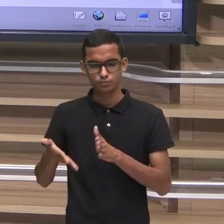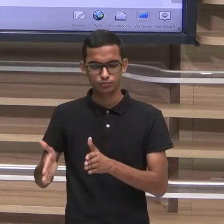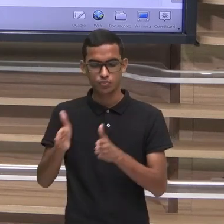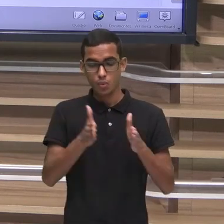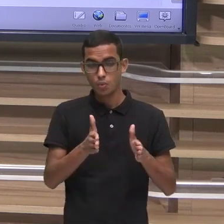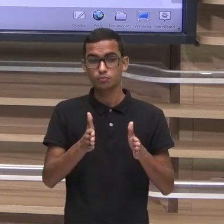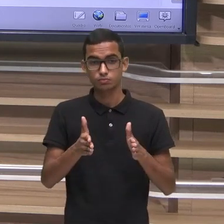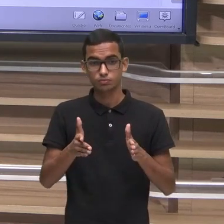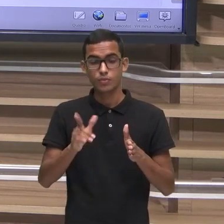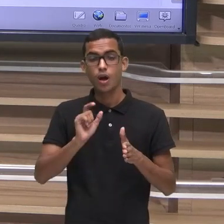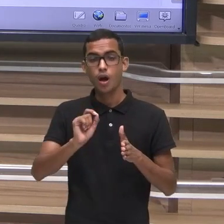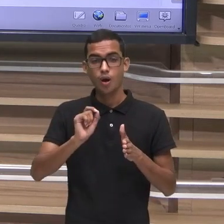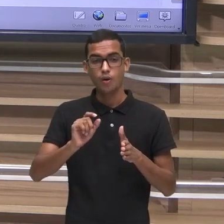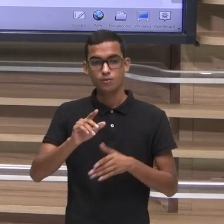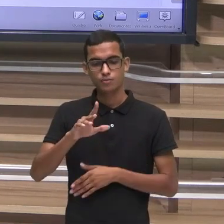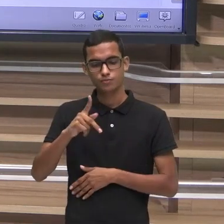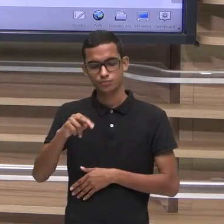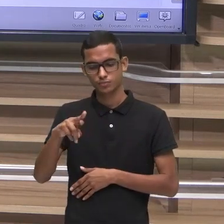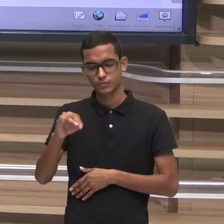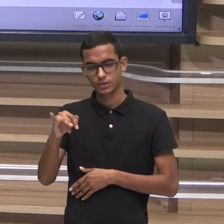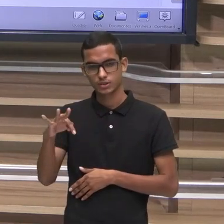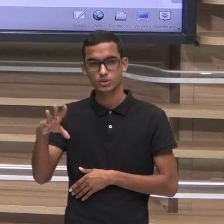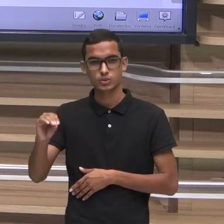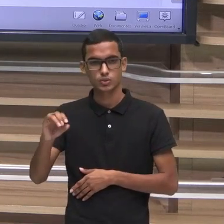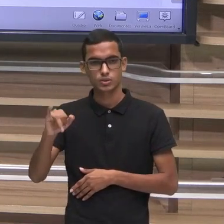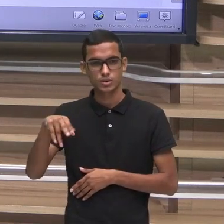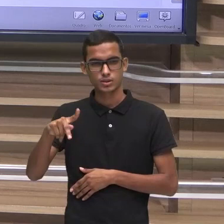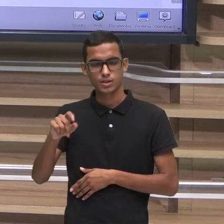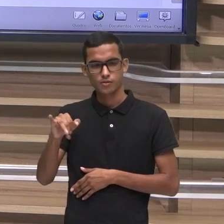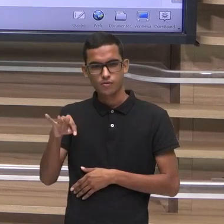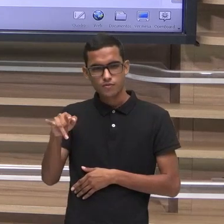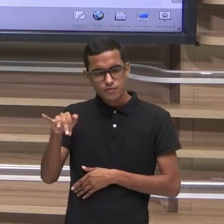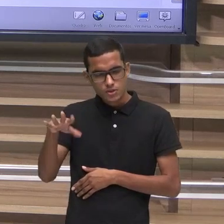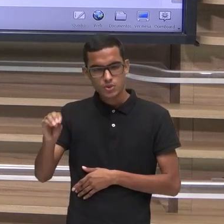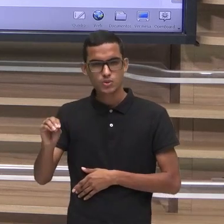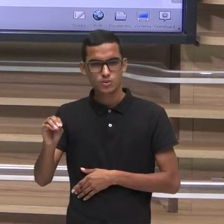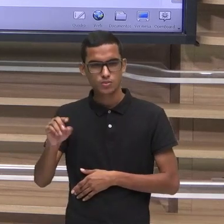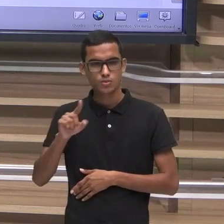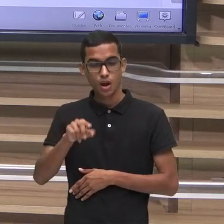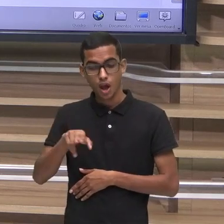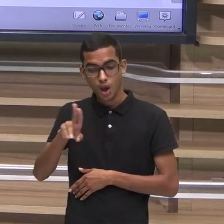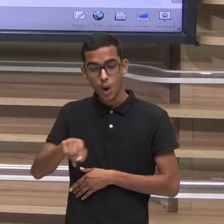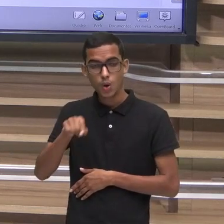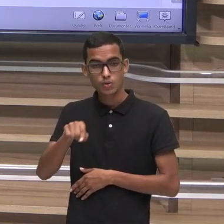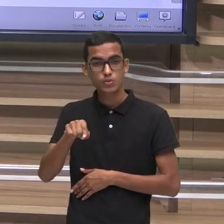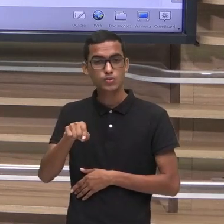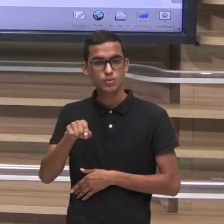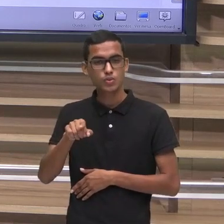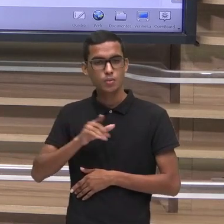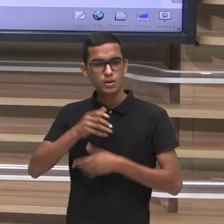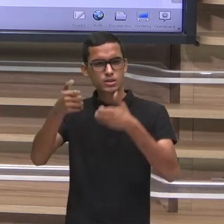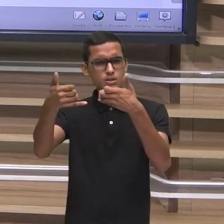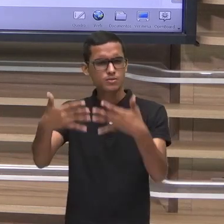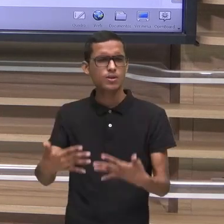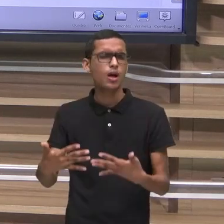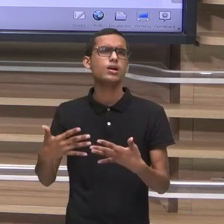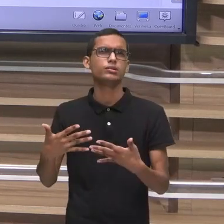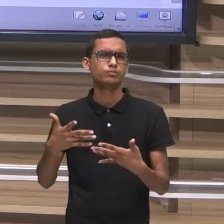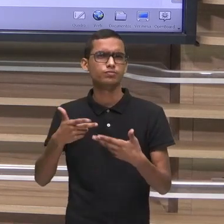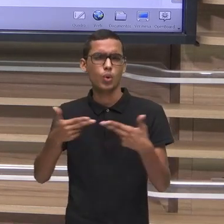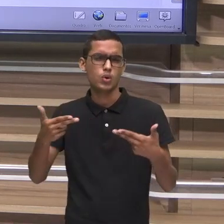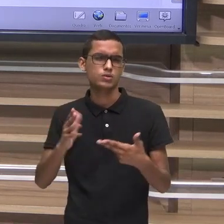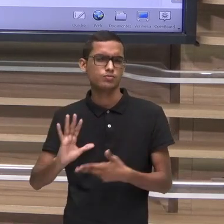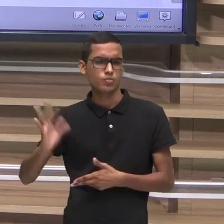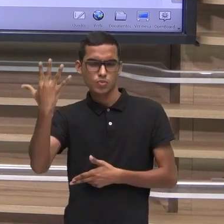o pretérito indefinido, é aquele pretérito que nós vamos utilizar para falar sobre ações no